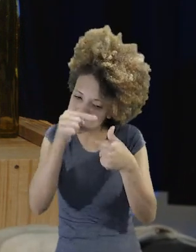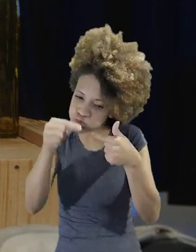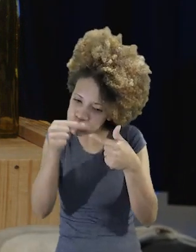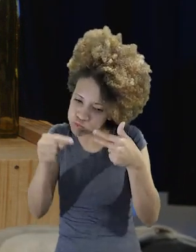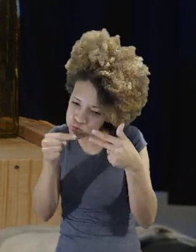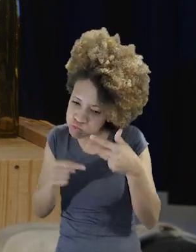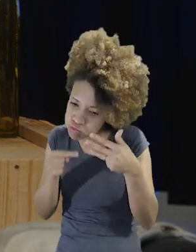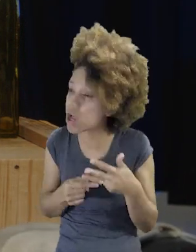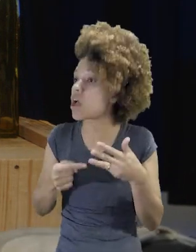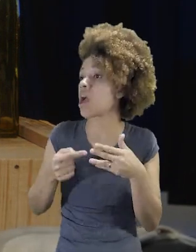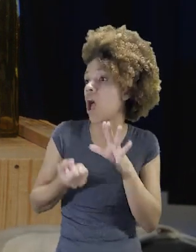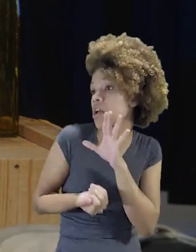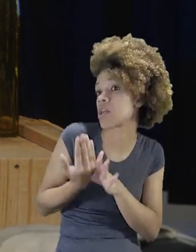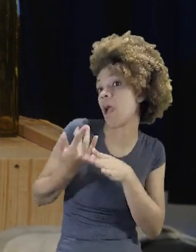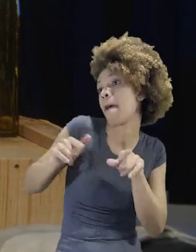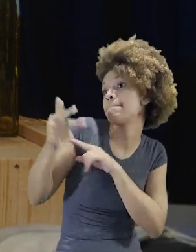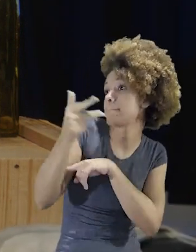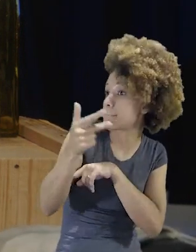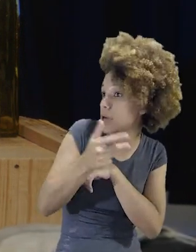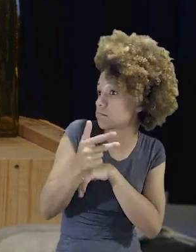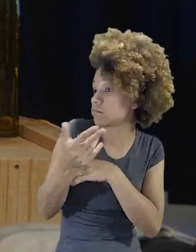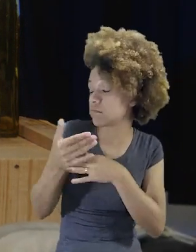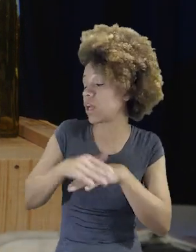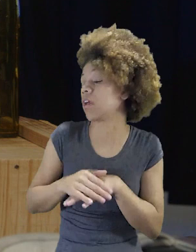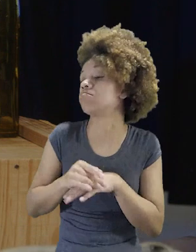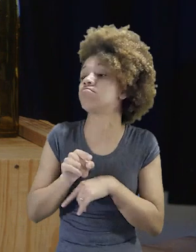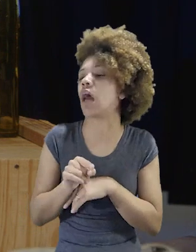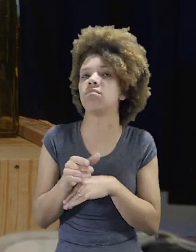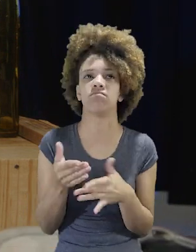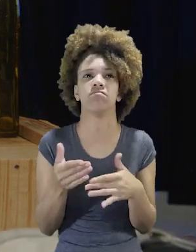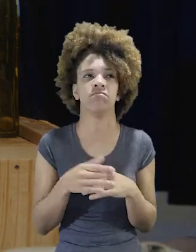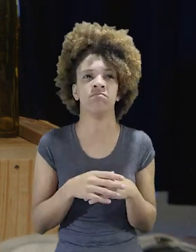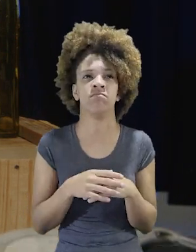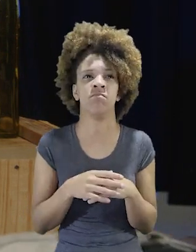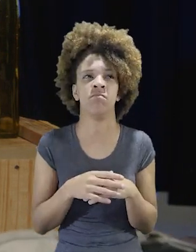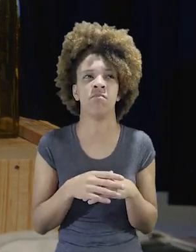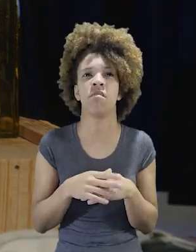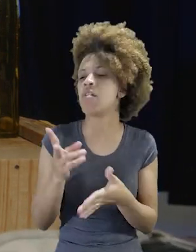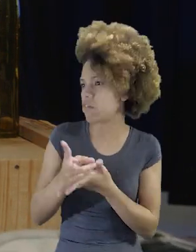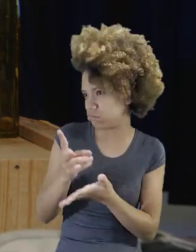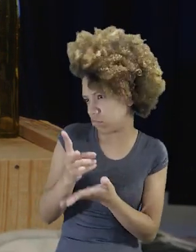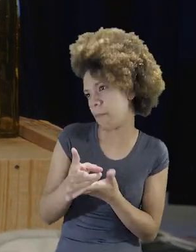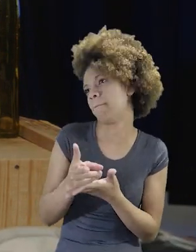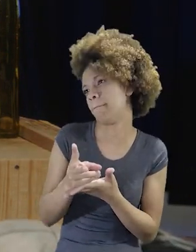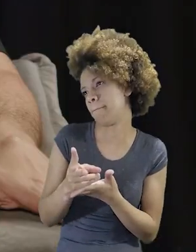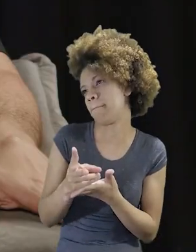sua música Isso é né Isso sempre foi criticado por